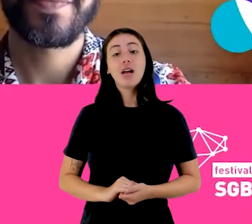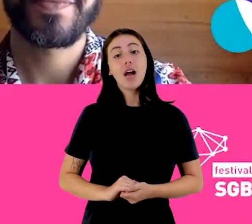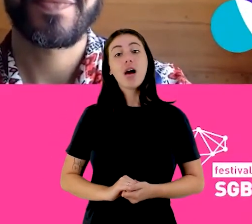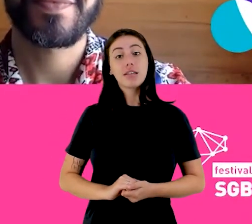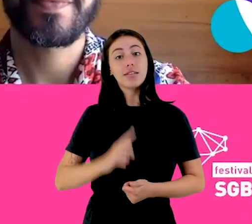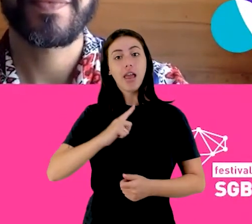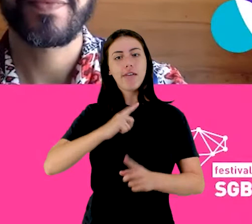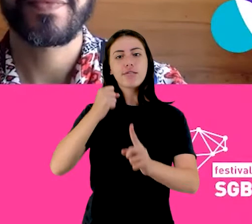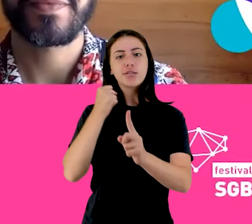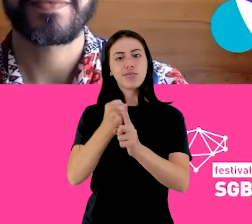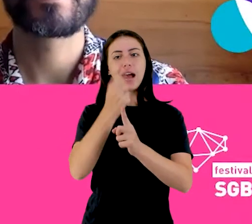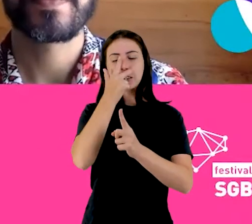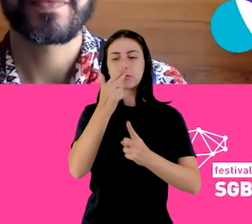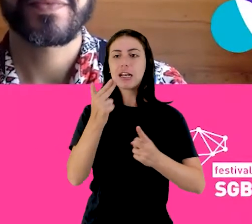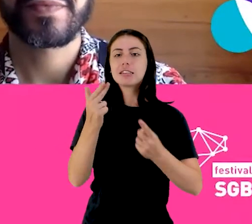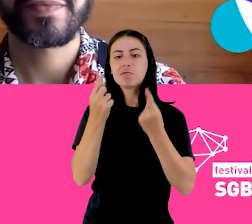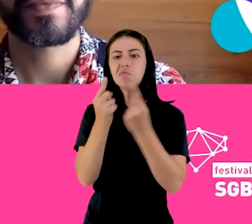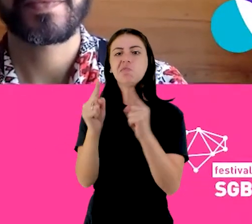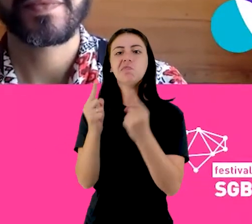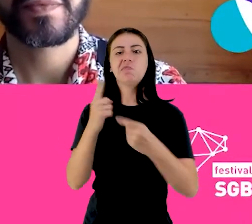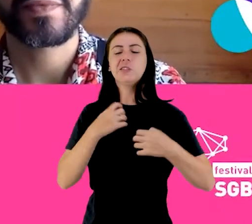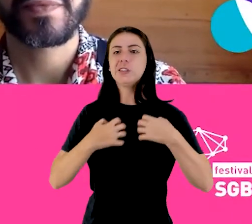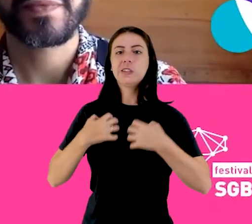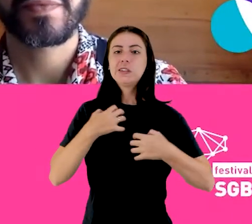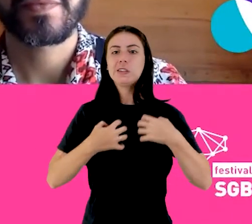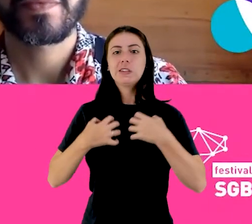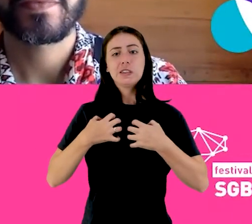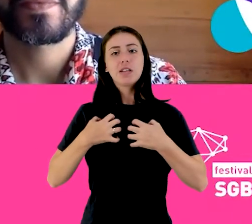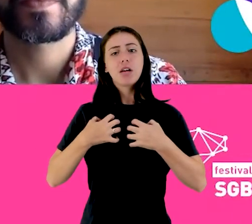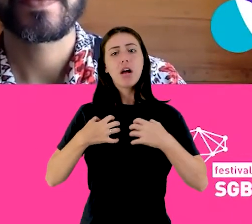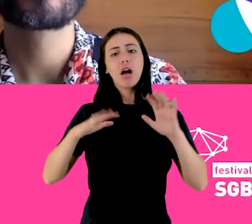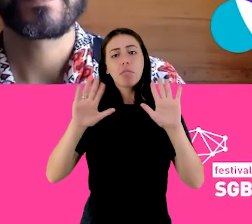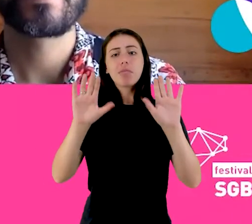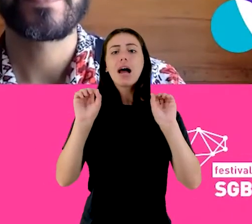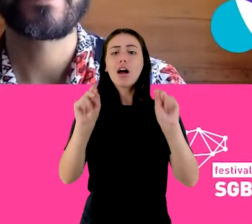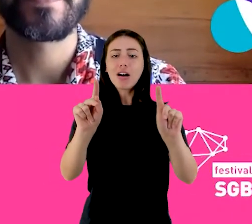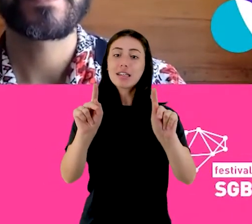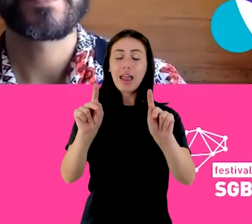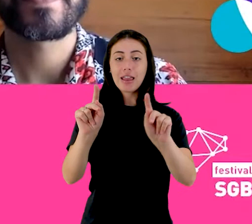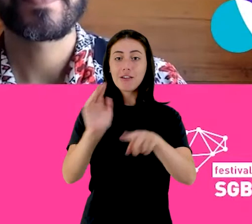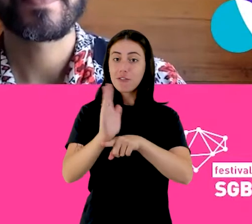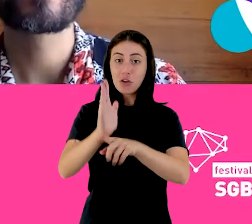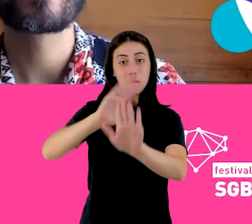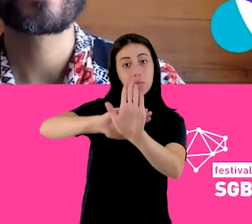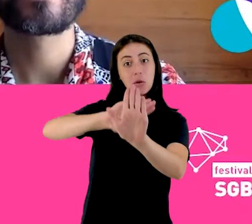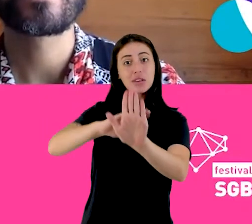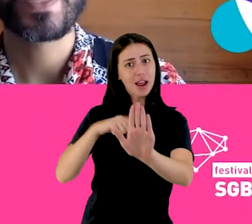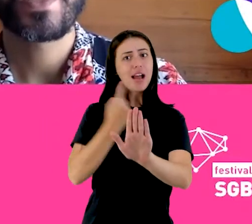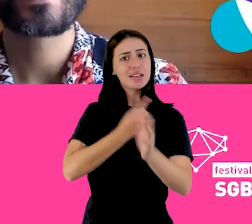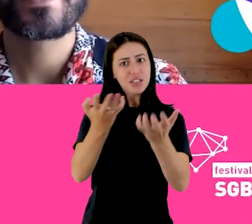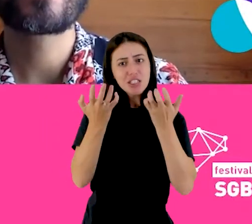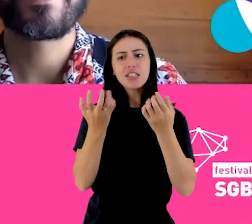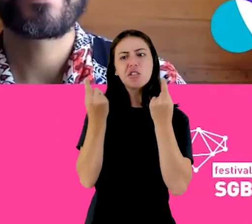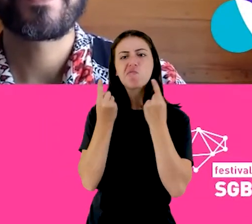método dele foi super bem aceito. E em relação ao impacto, ele incomodou. Mas a gente queria que ele incomodasse.